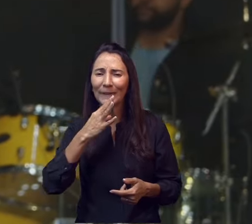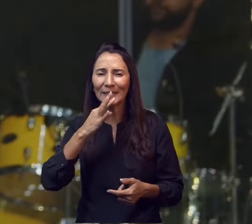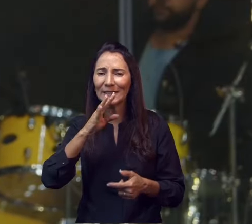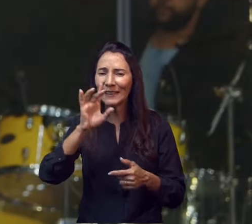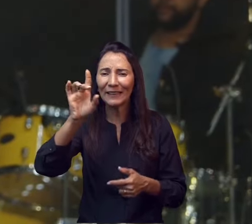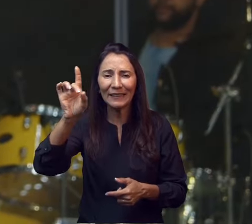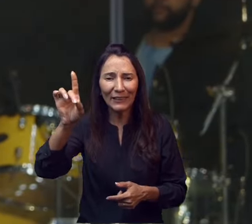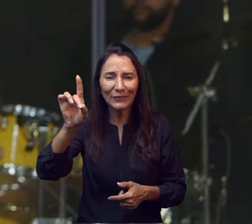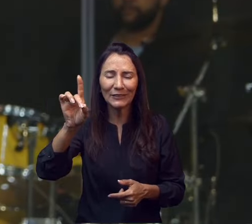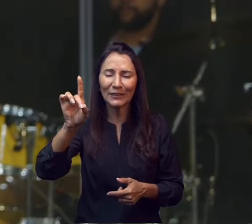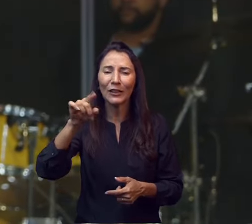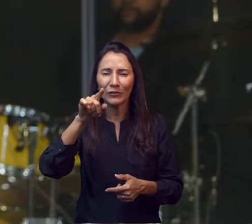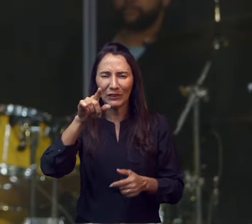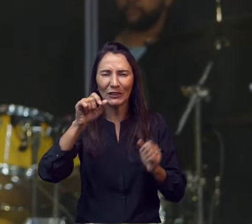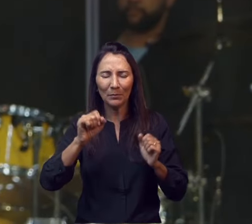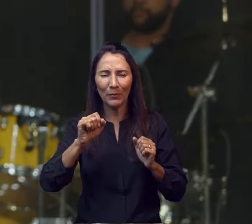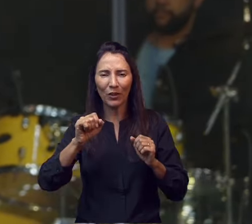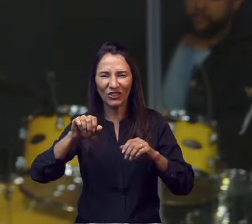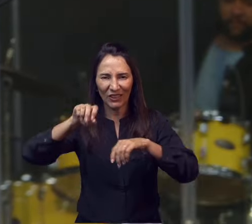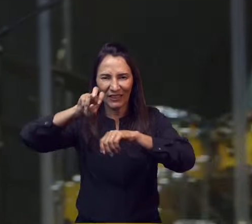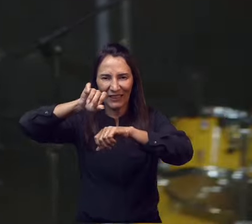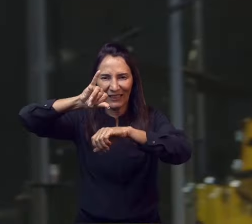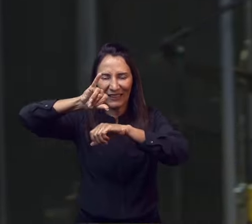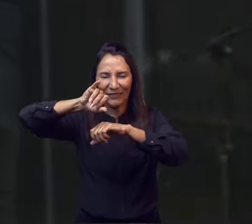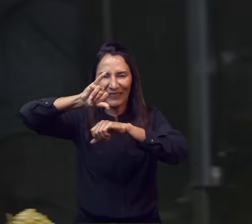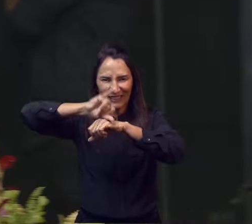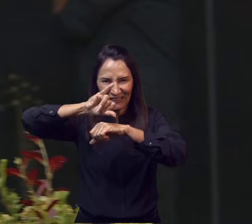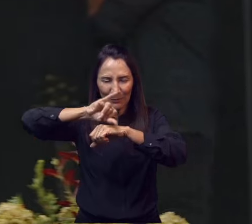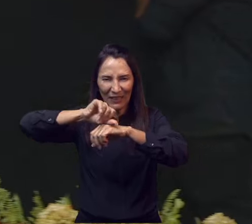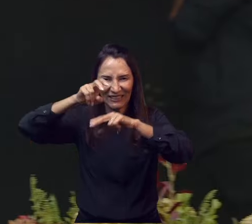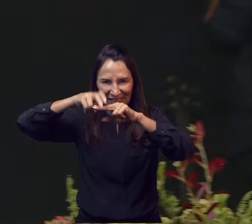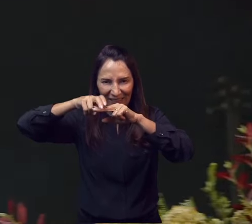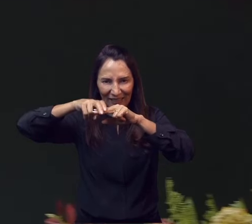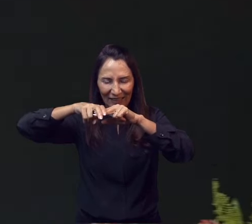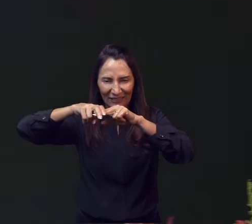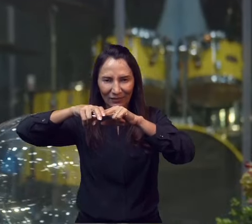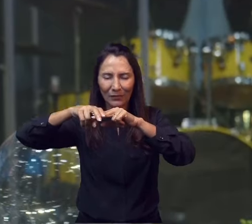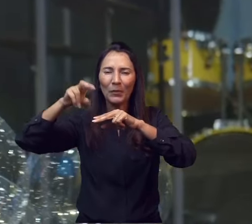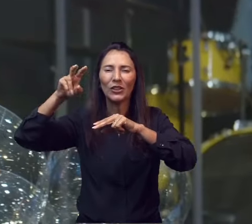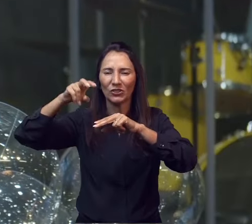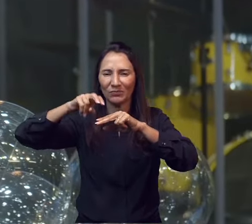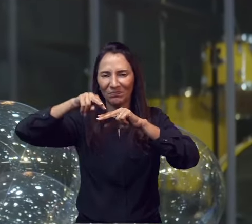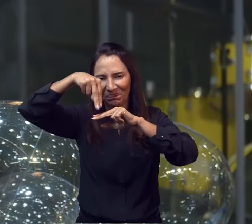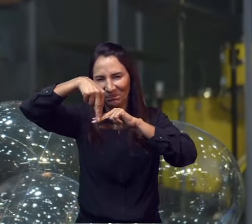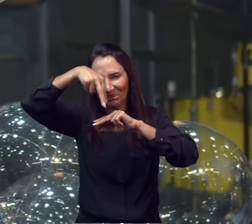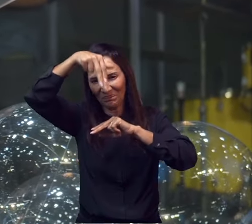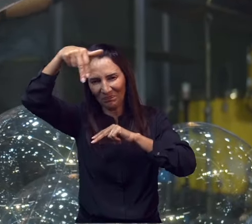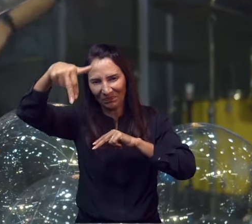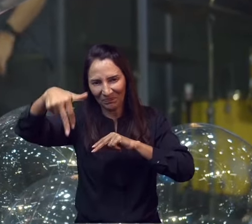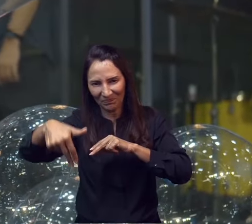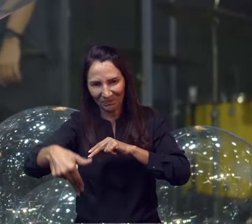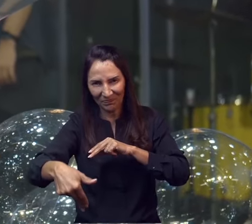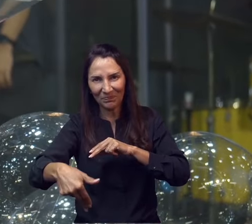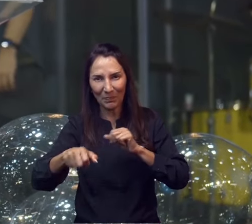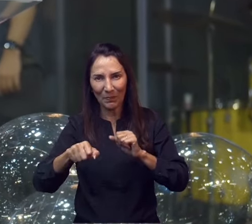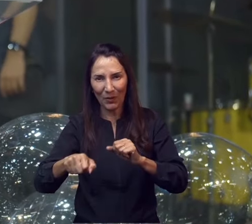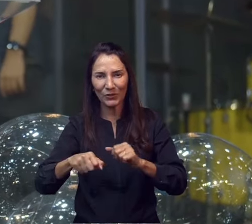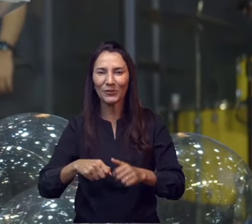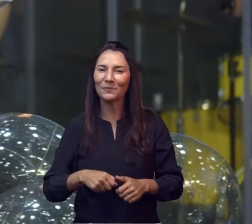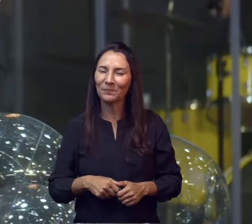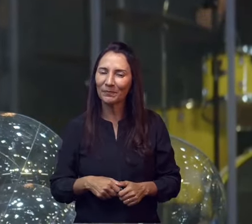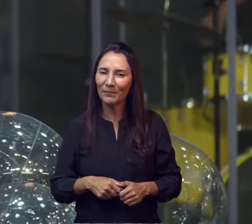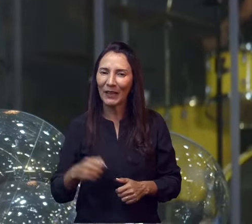peça a licença Onde você está Eu vou te dar dois minutos para chegar aqui na frente para eu orar por você não precisa ter medo nem vergonha porque